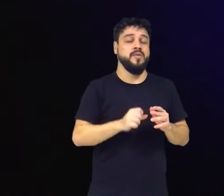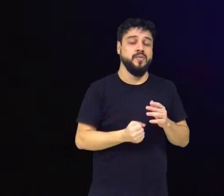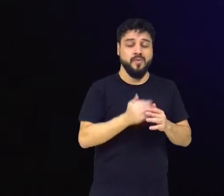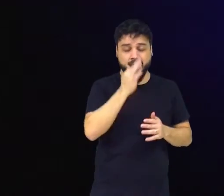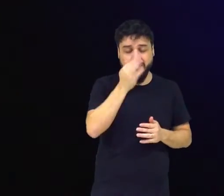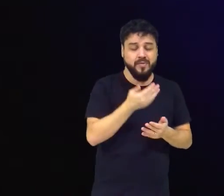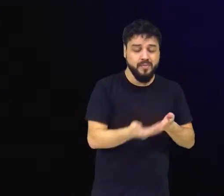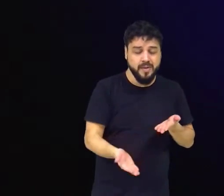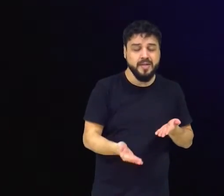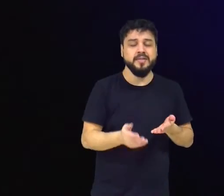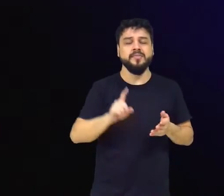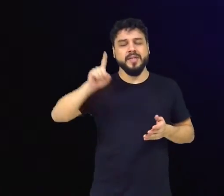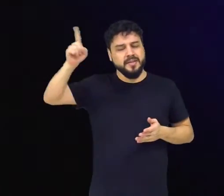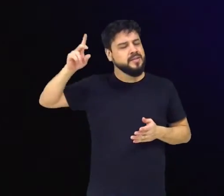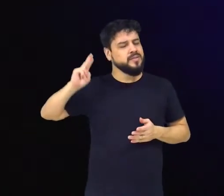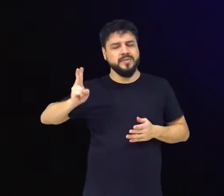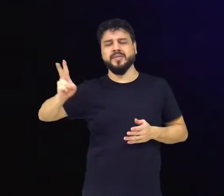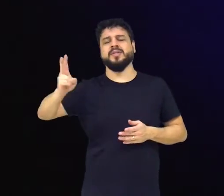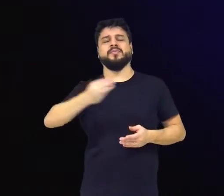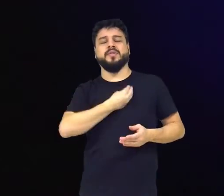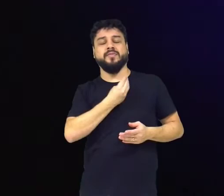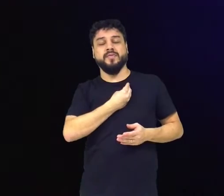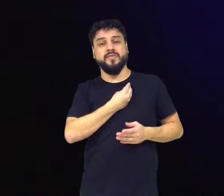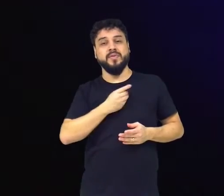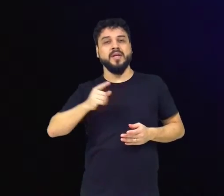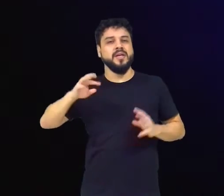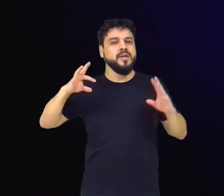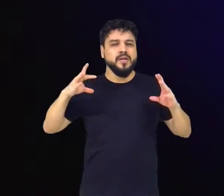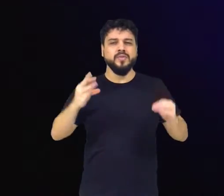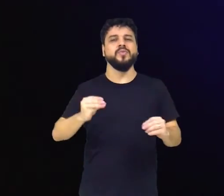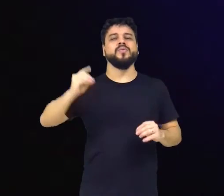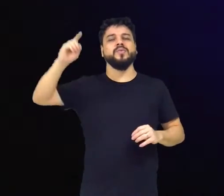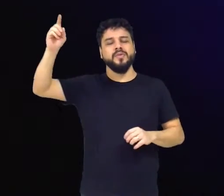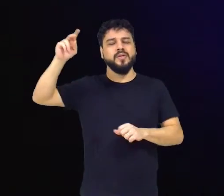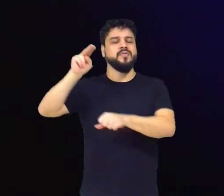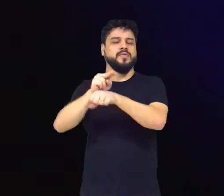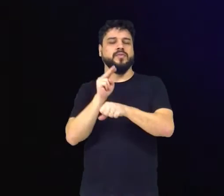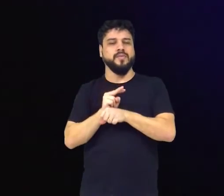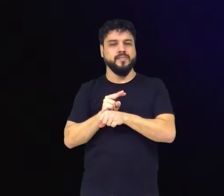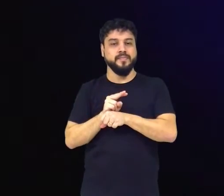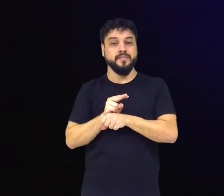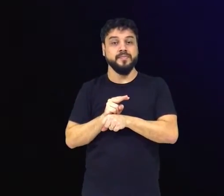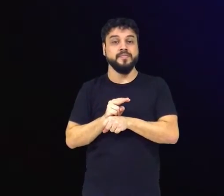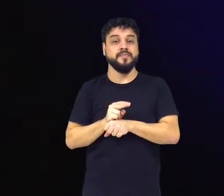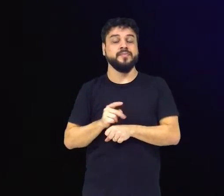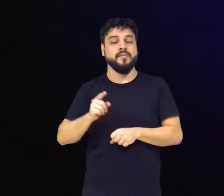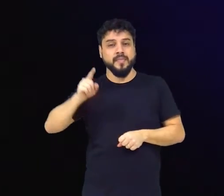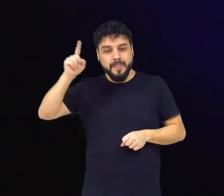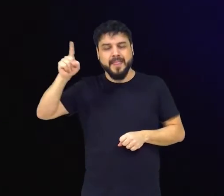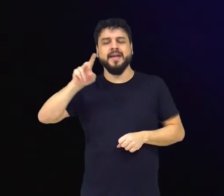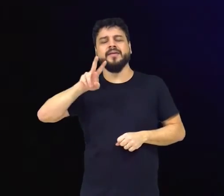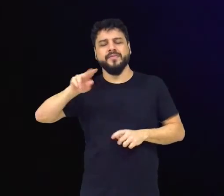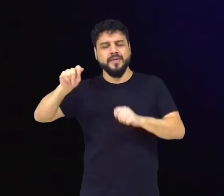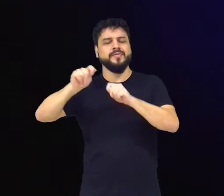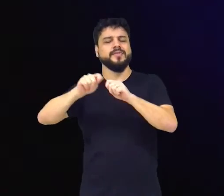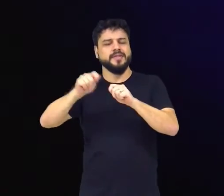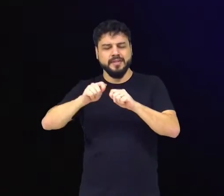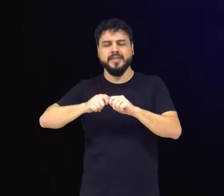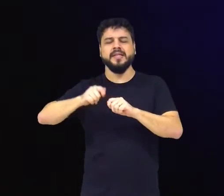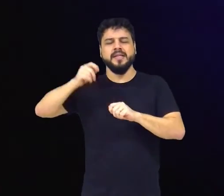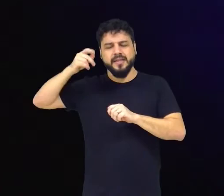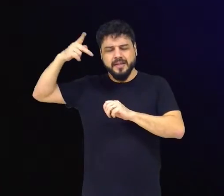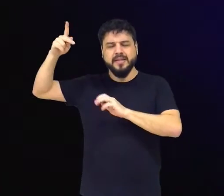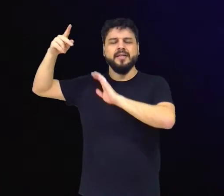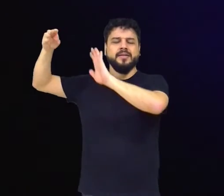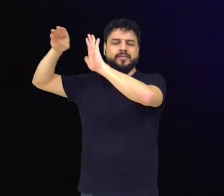casamento, a tua família, a tua saúde, Deus pode tudo. Se estiver nos planos dEle, Ele fará. Até